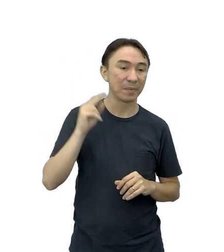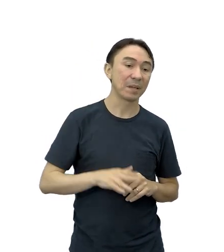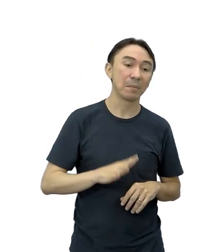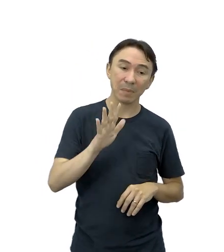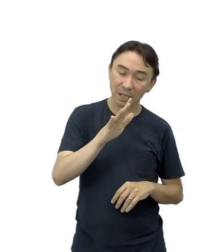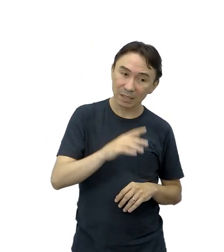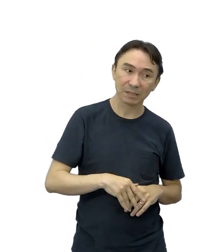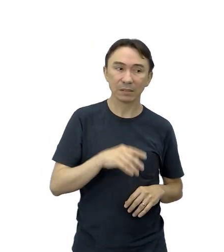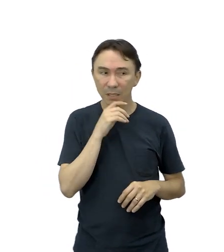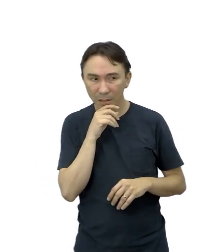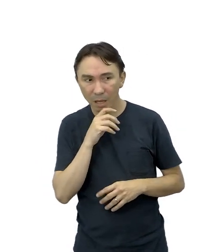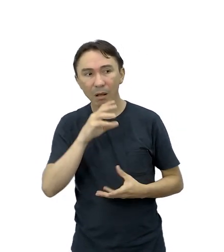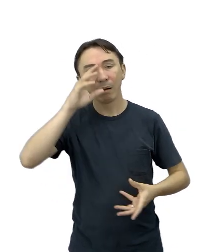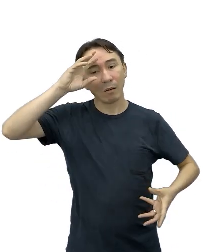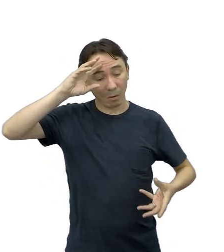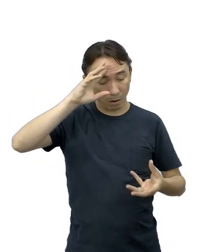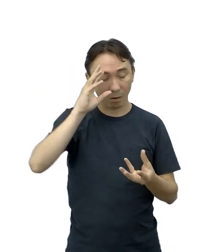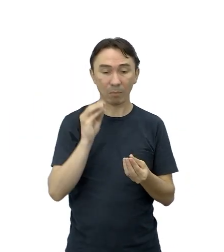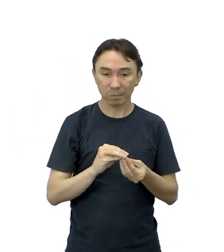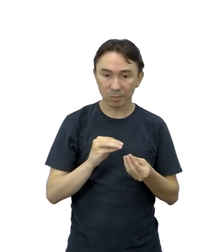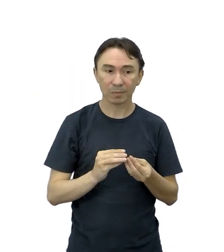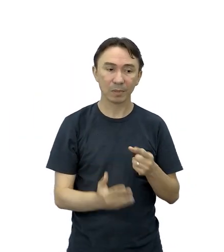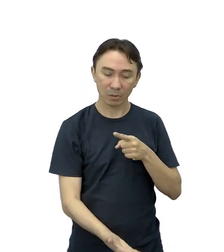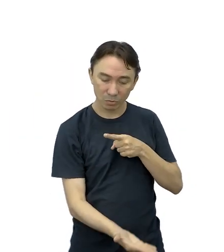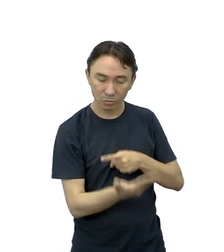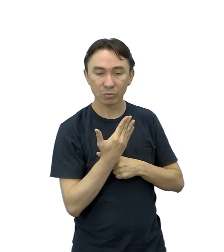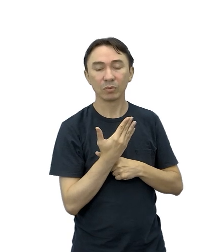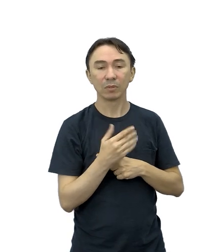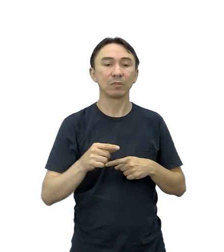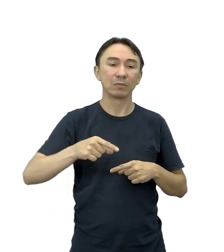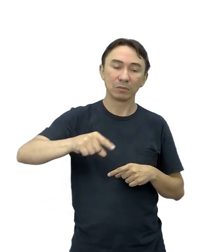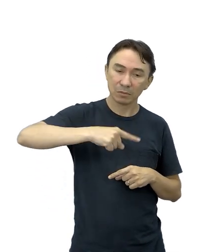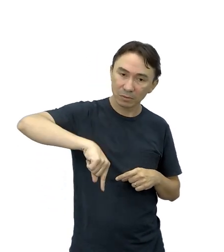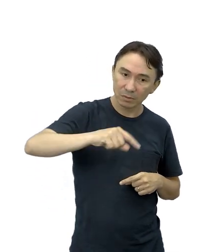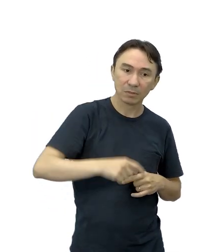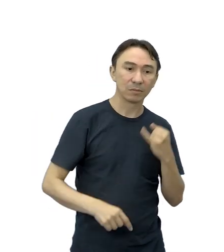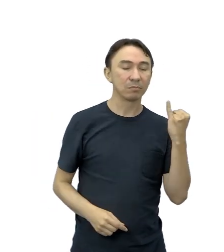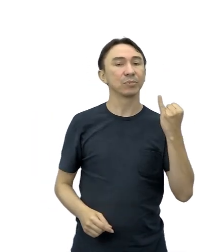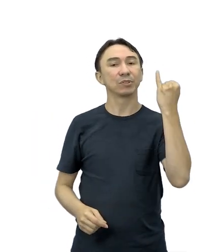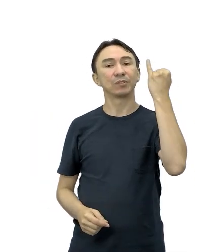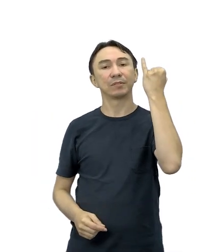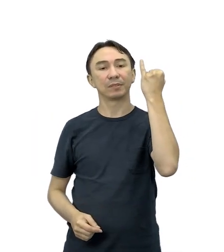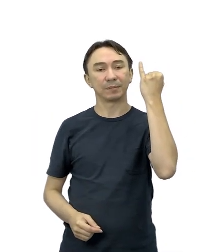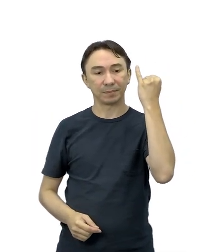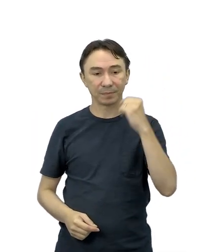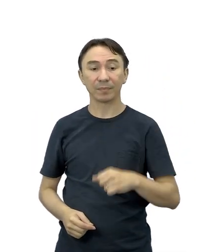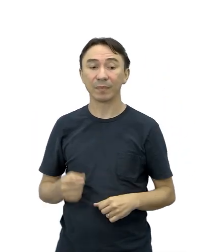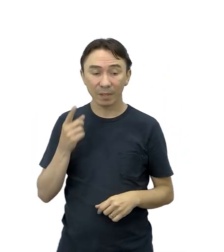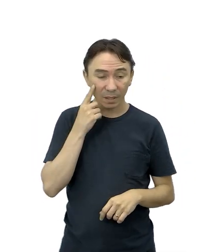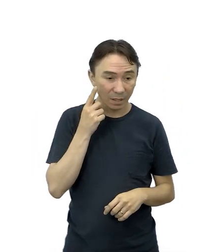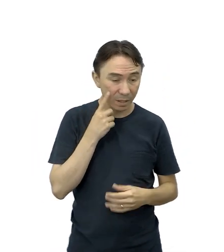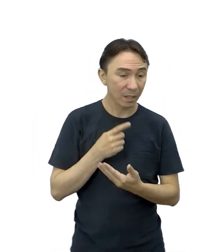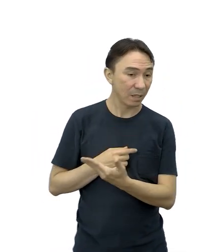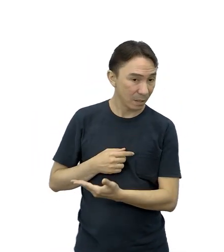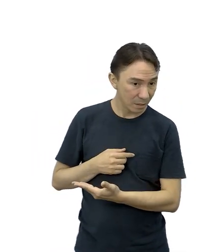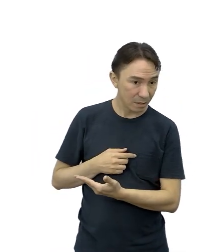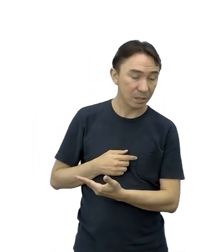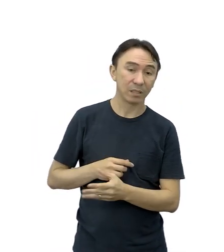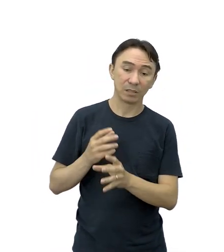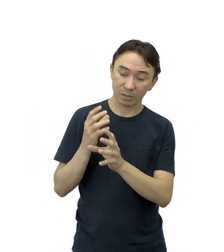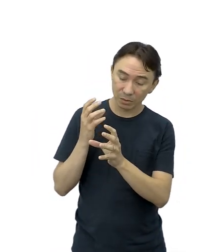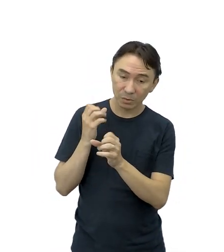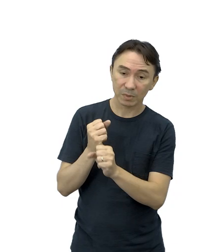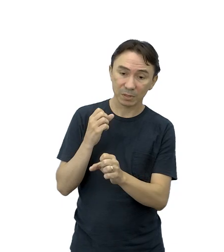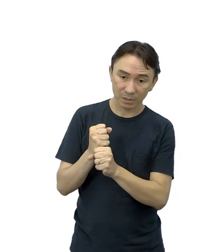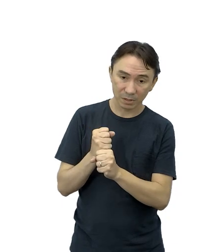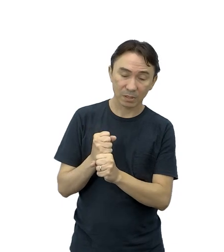muito também. Então, de certa forma, a somativa também tem a sua relevância, tá bom? Ela é um instrumento de avaliações externas, muito